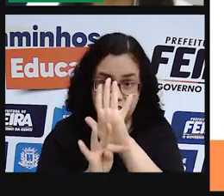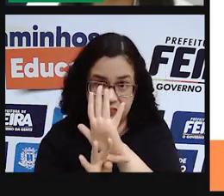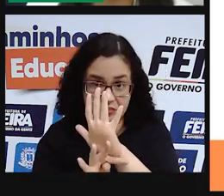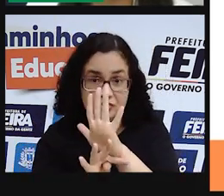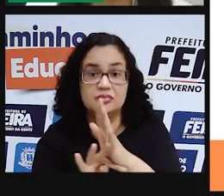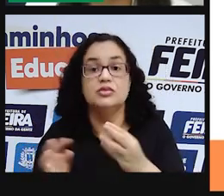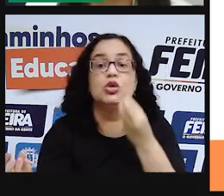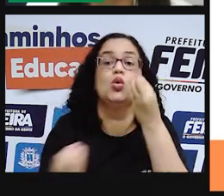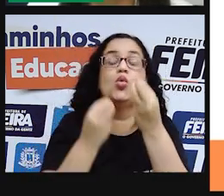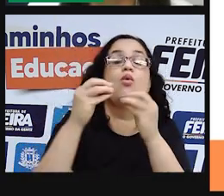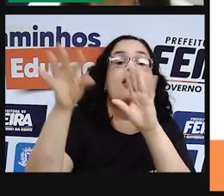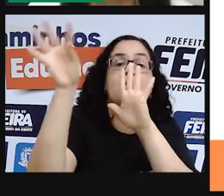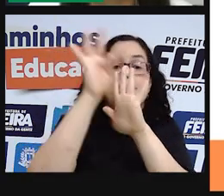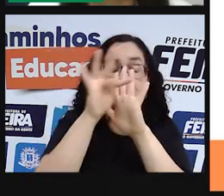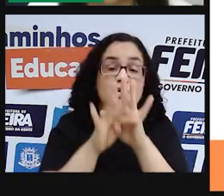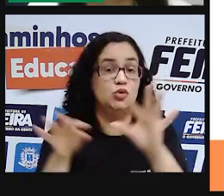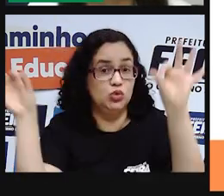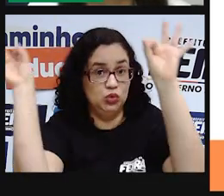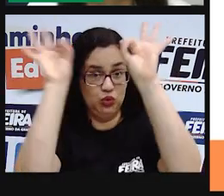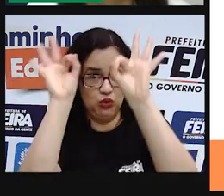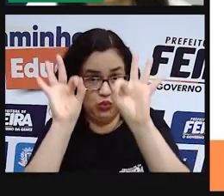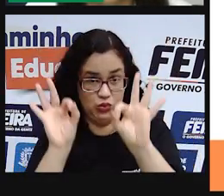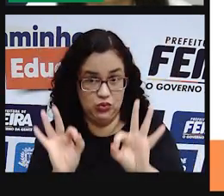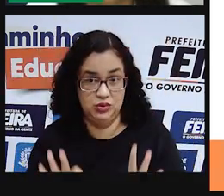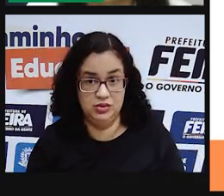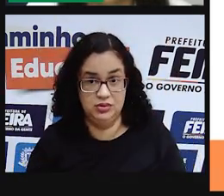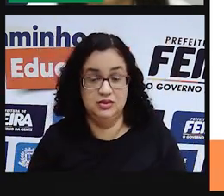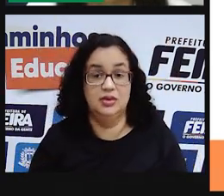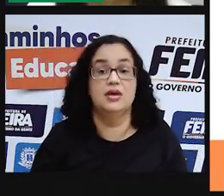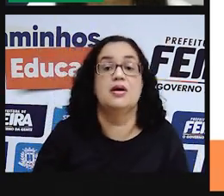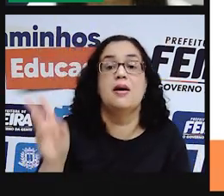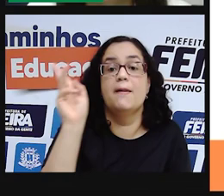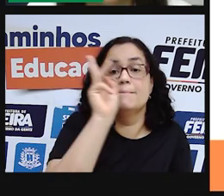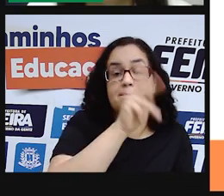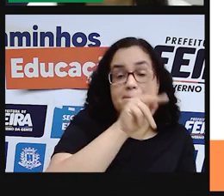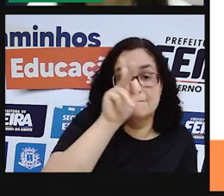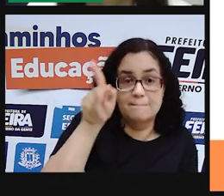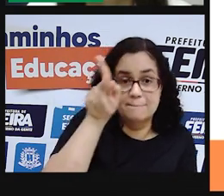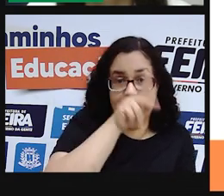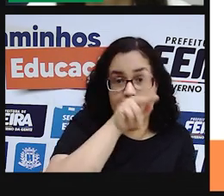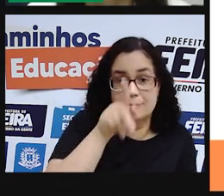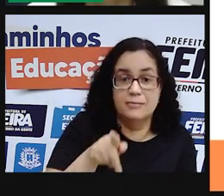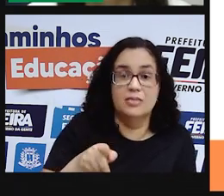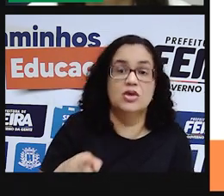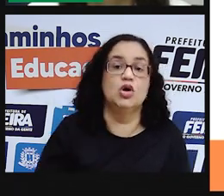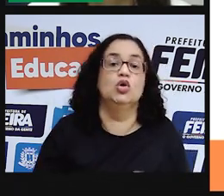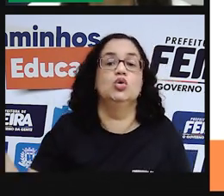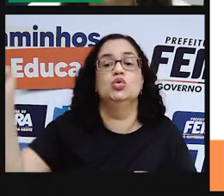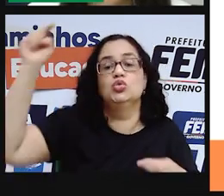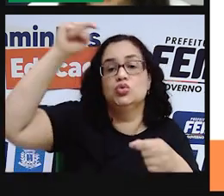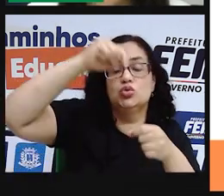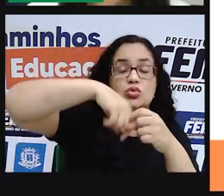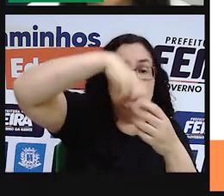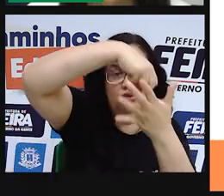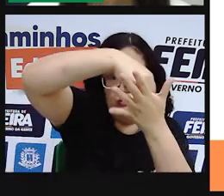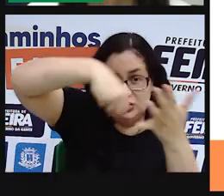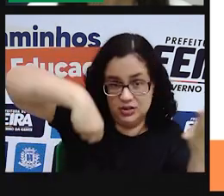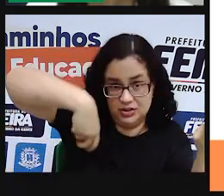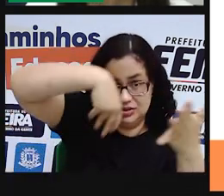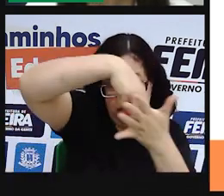é que esse texto é organizado. A Pro gostaria muito que vocês agora voltassem lá as